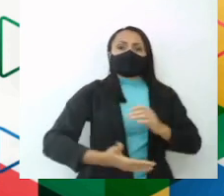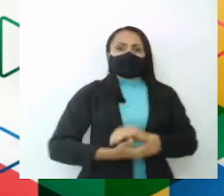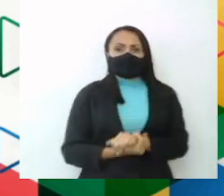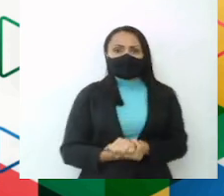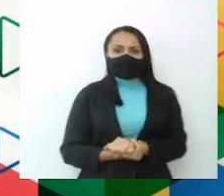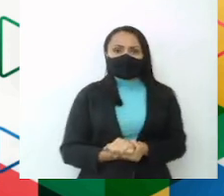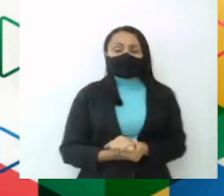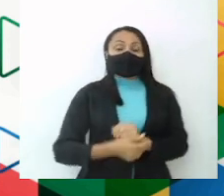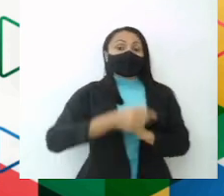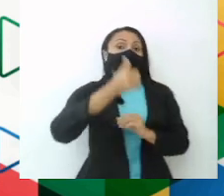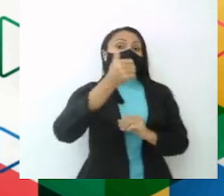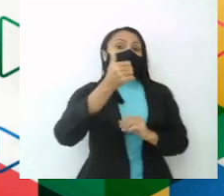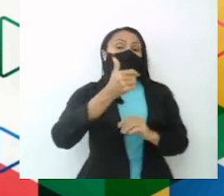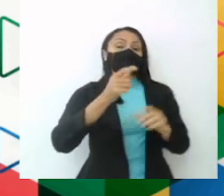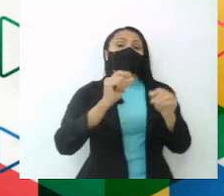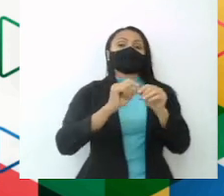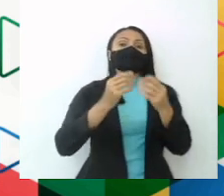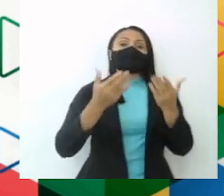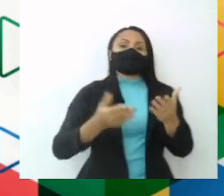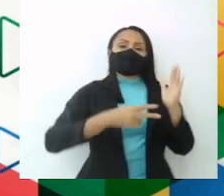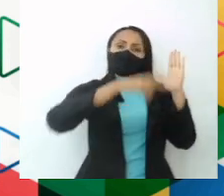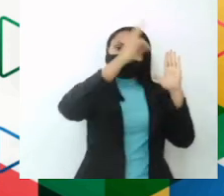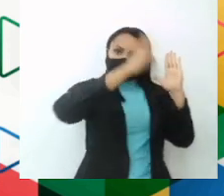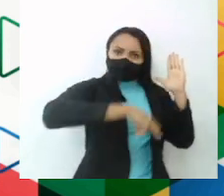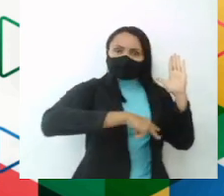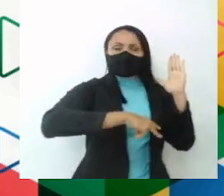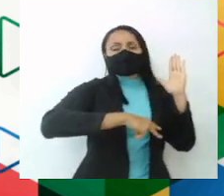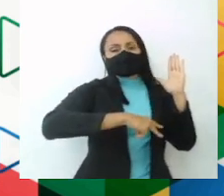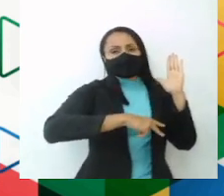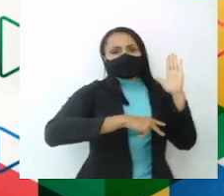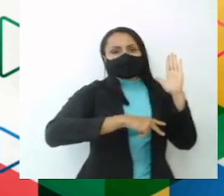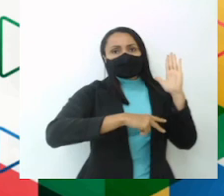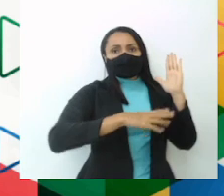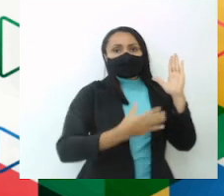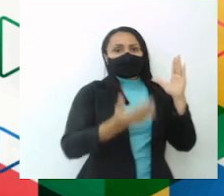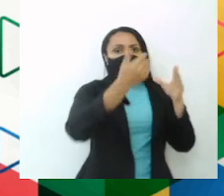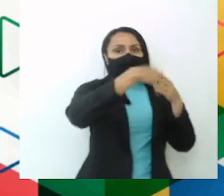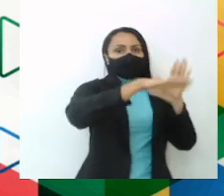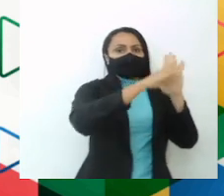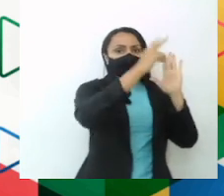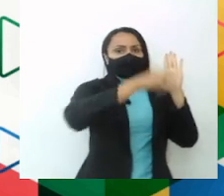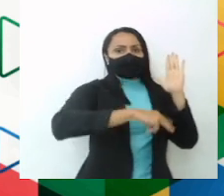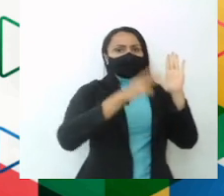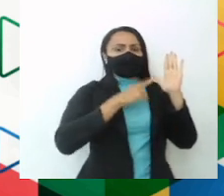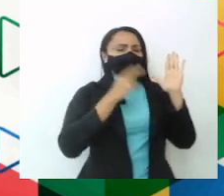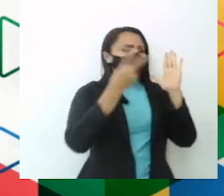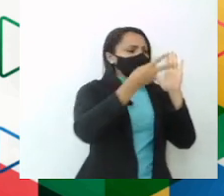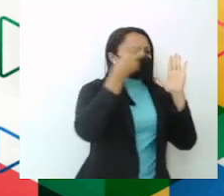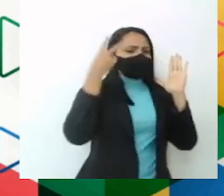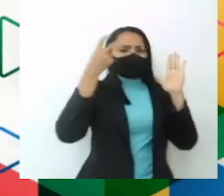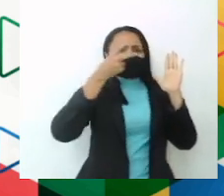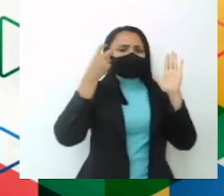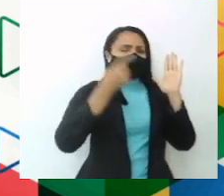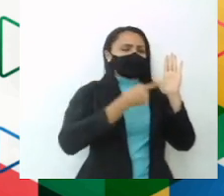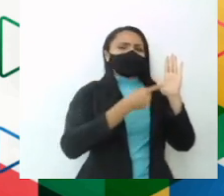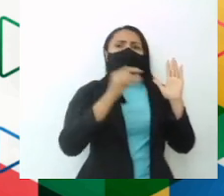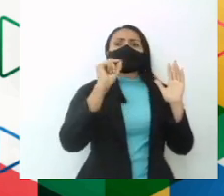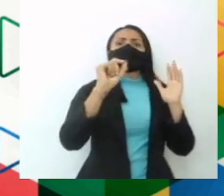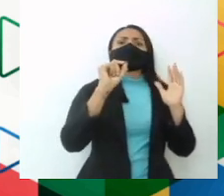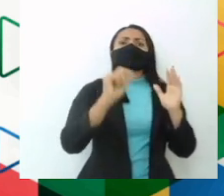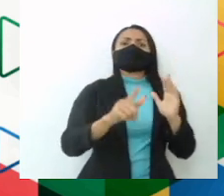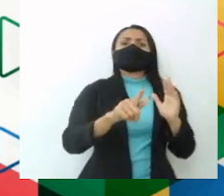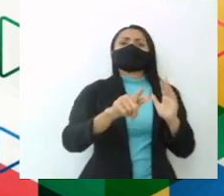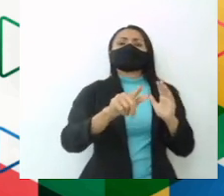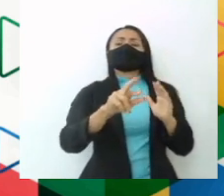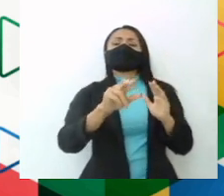a primeira coisa que a gente fez é a leitura. E dentro dessa leitura, a gente vai identificar quais são as grandezas. O que é que são grandezas?